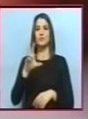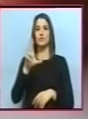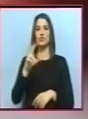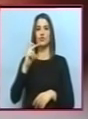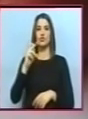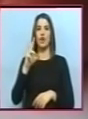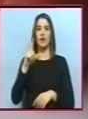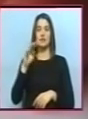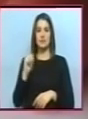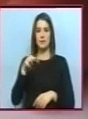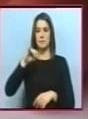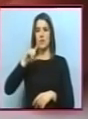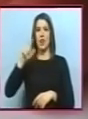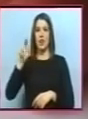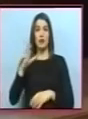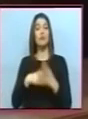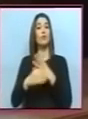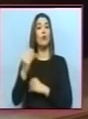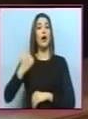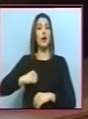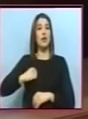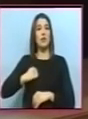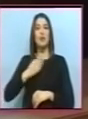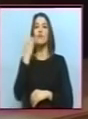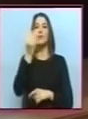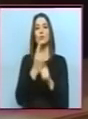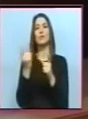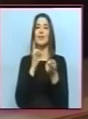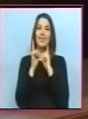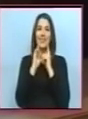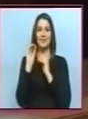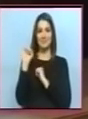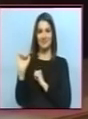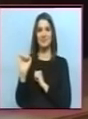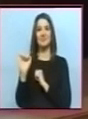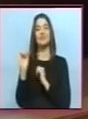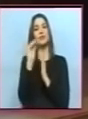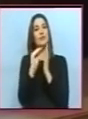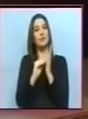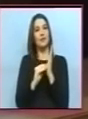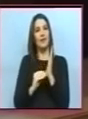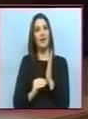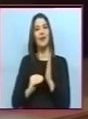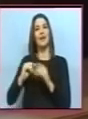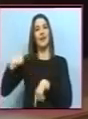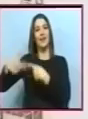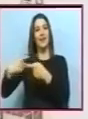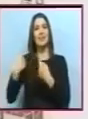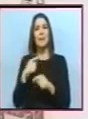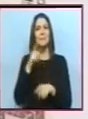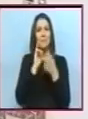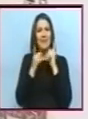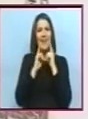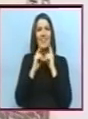um advogado canadiano, famoso pelo bom humor. O testamento dele tinha várias piadas e alguns